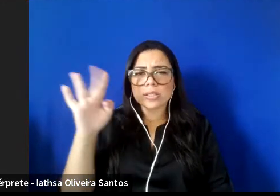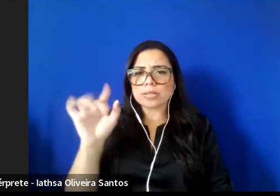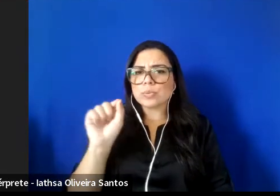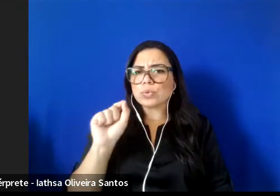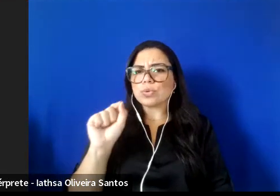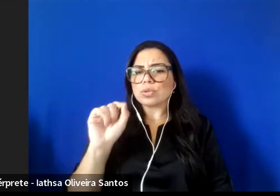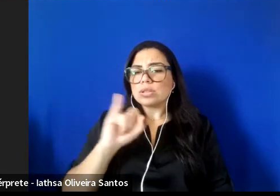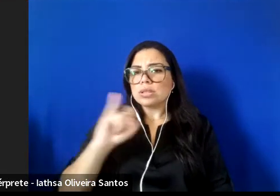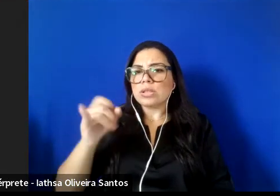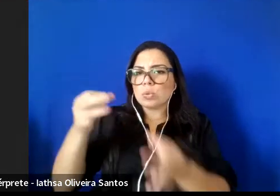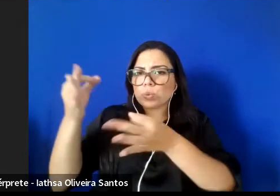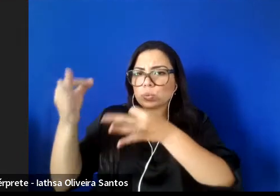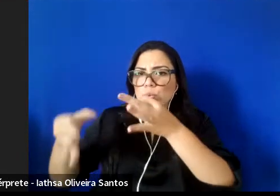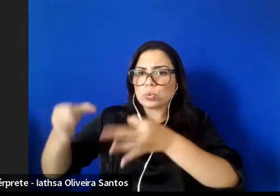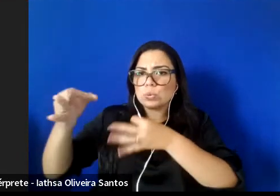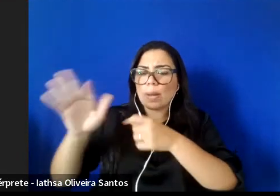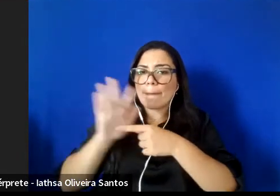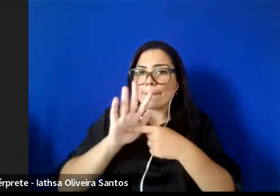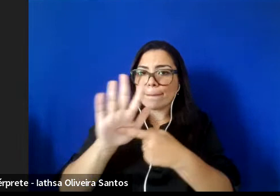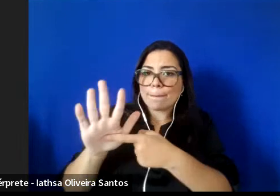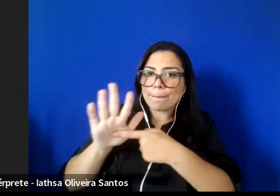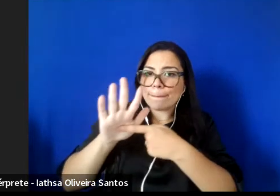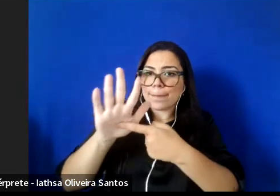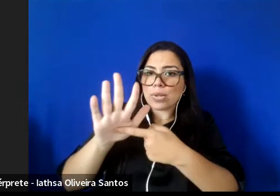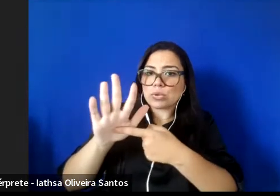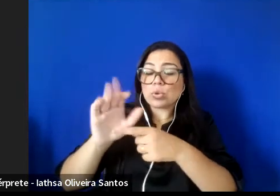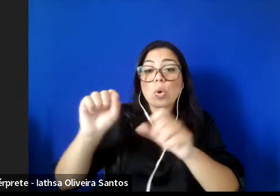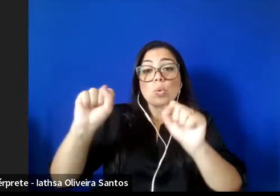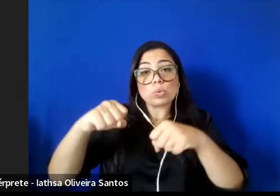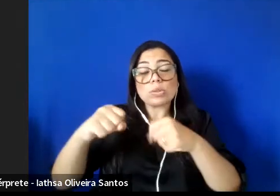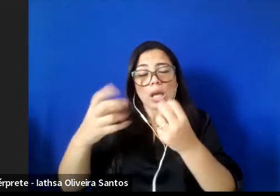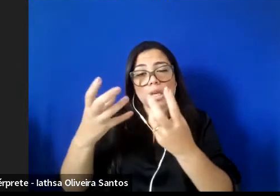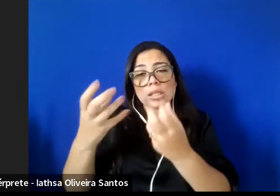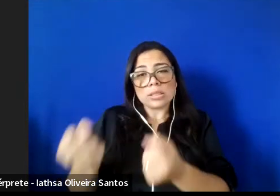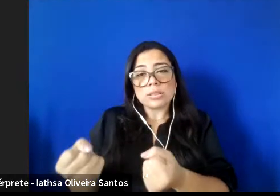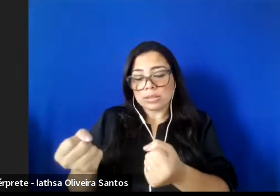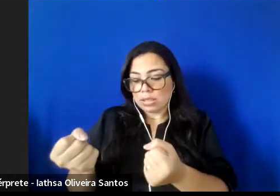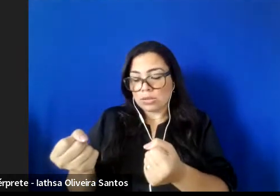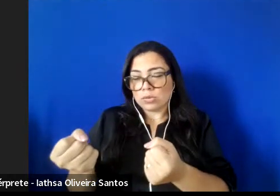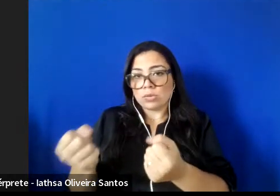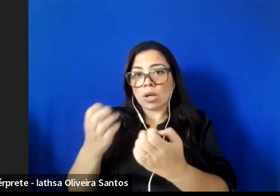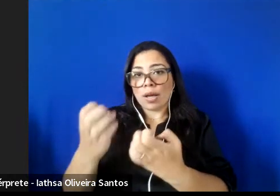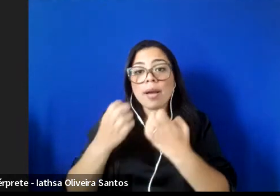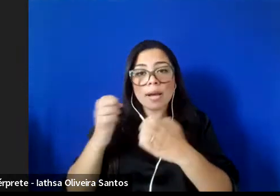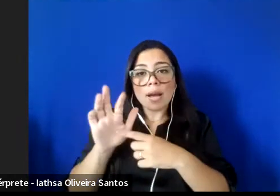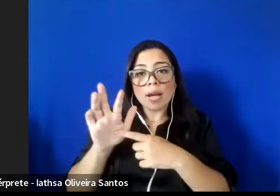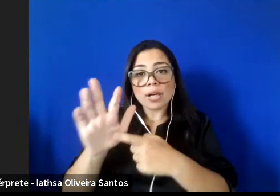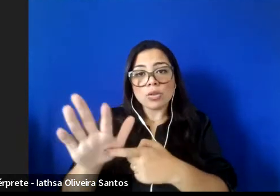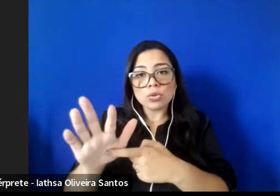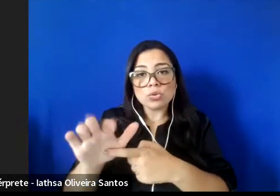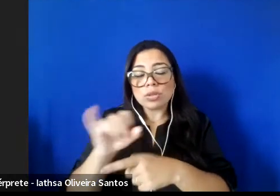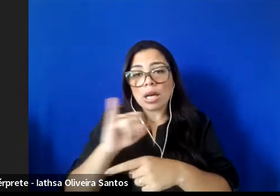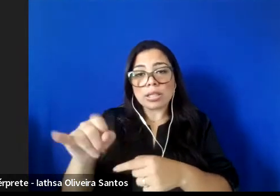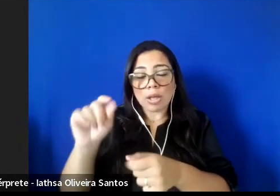Judiciário se mostrou favorável a isso, né, se ele